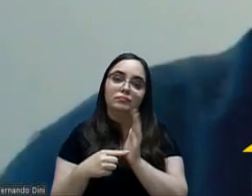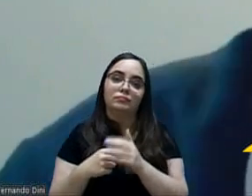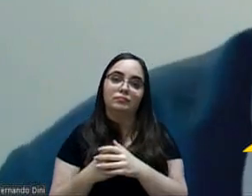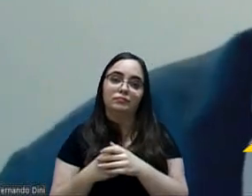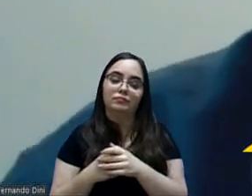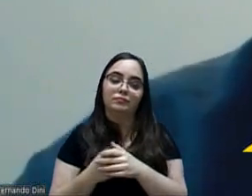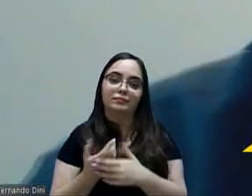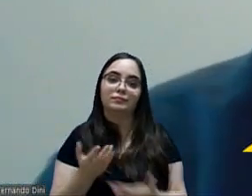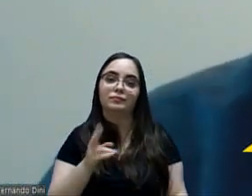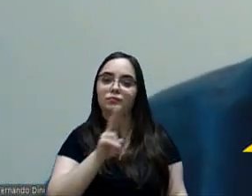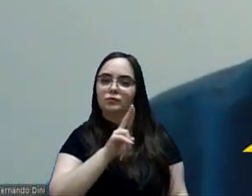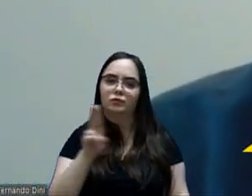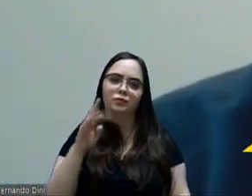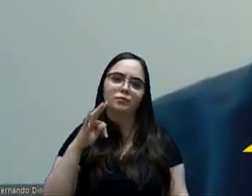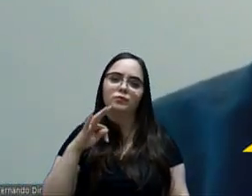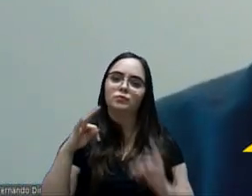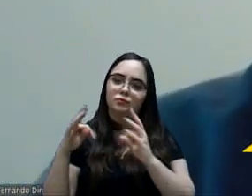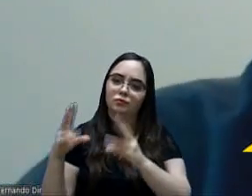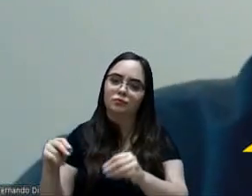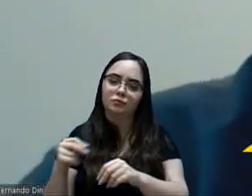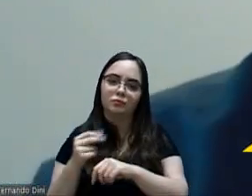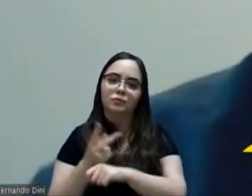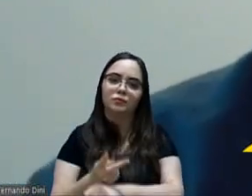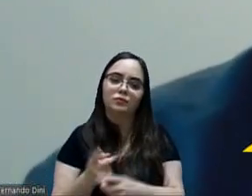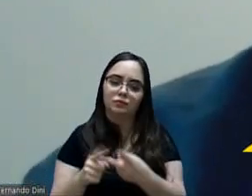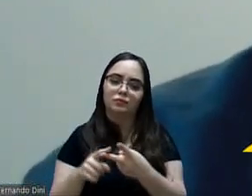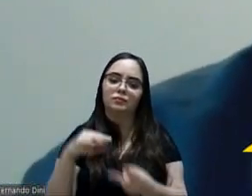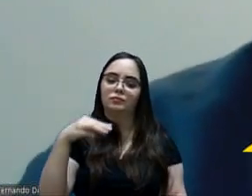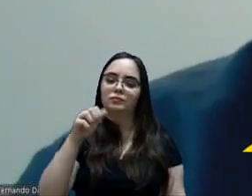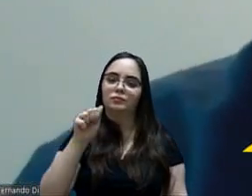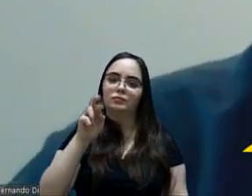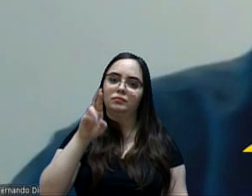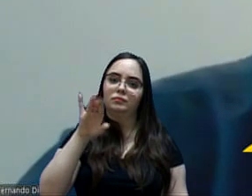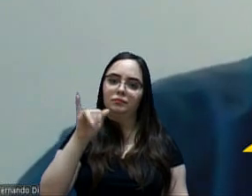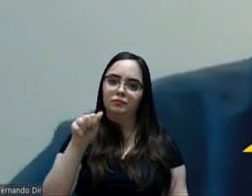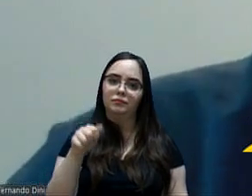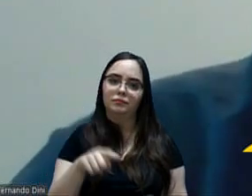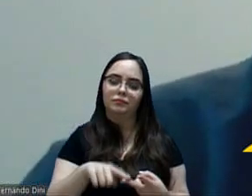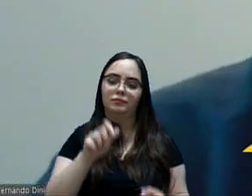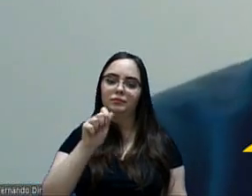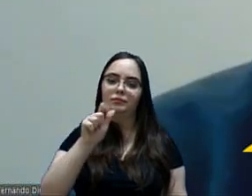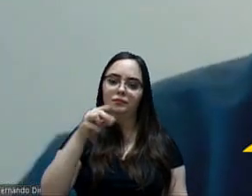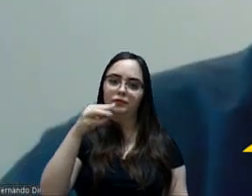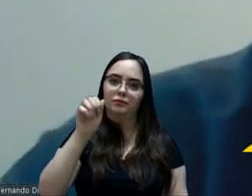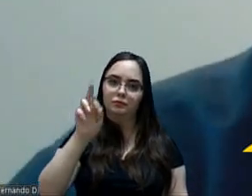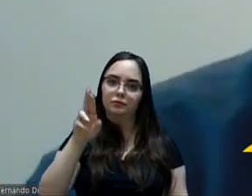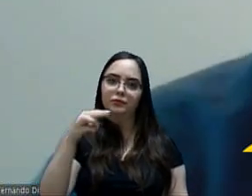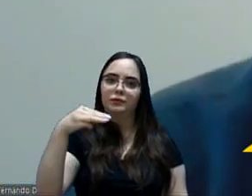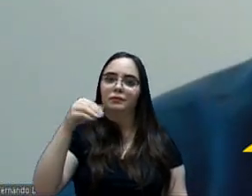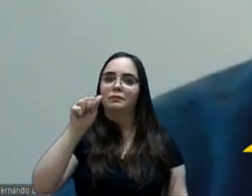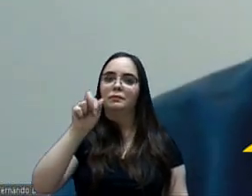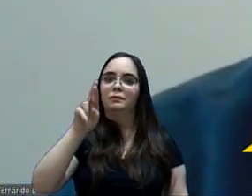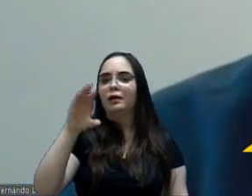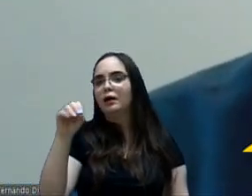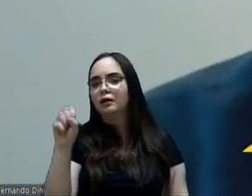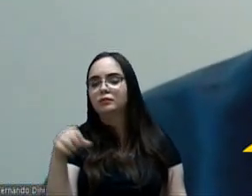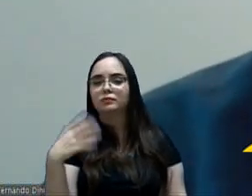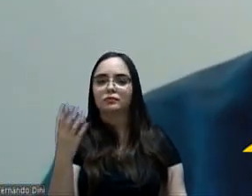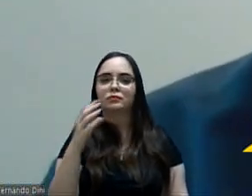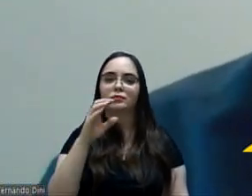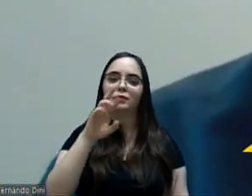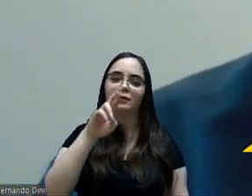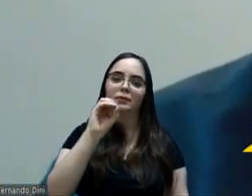em nome de todos os procuradores que nós temos, doutora Márcia, doutor Almir, doutor Marcos, doutora Roberta,